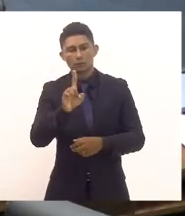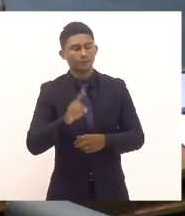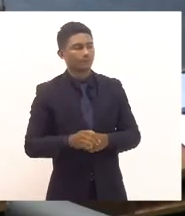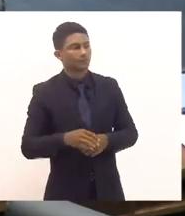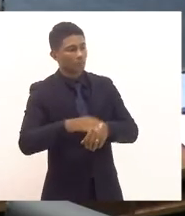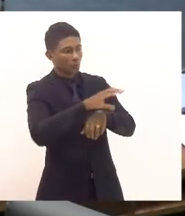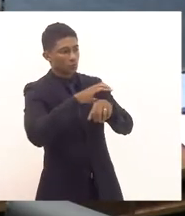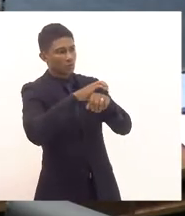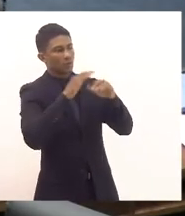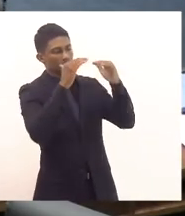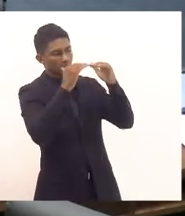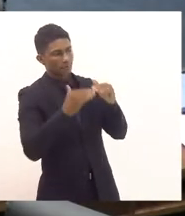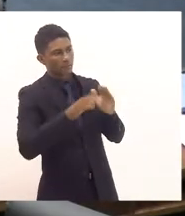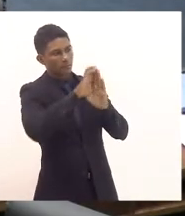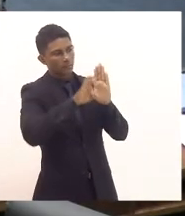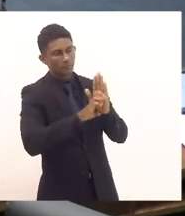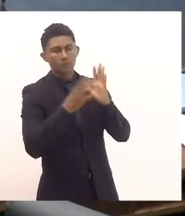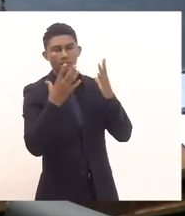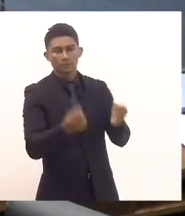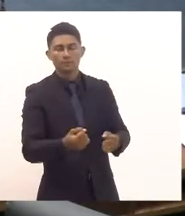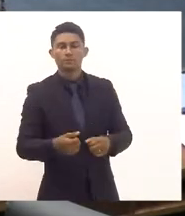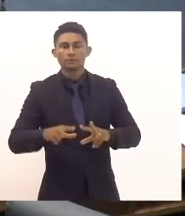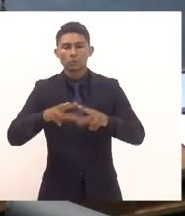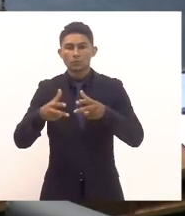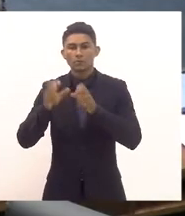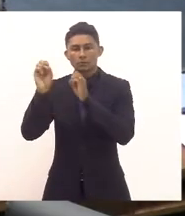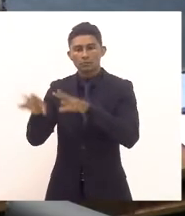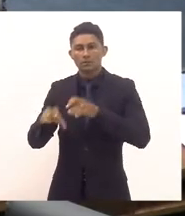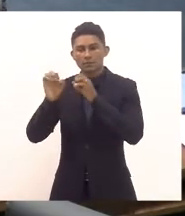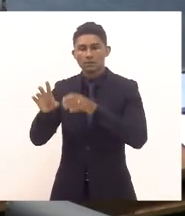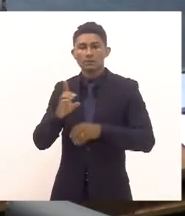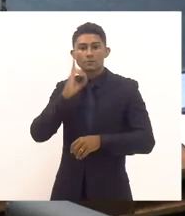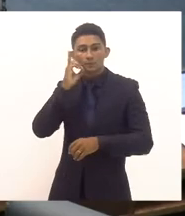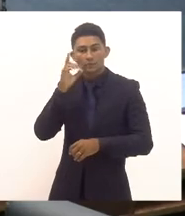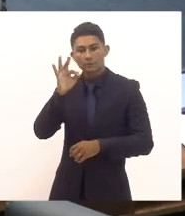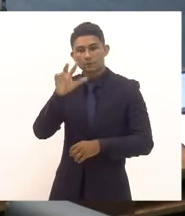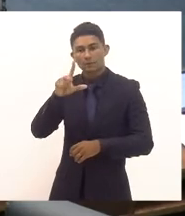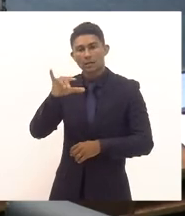funcionalidade com emendas pela educação Deputado Flávio serafini